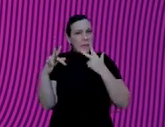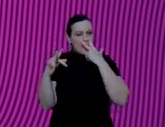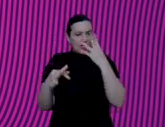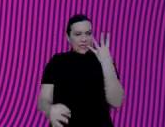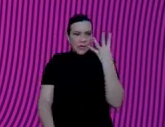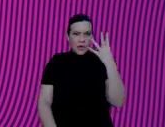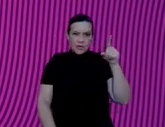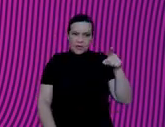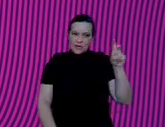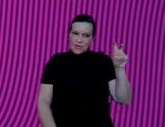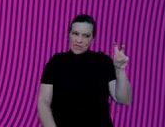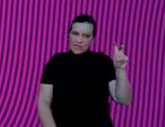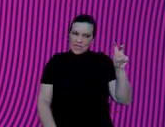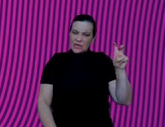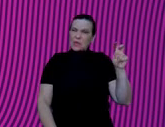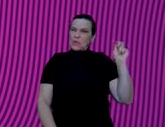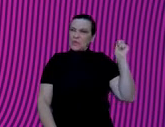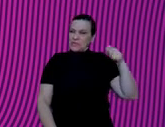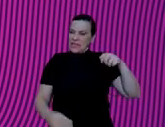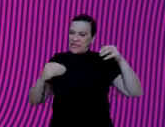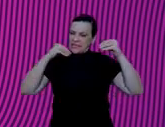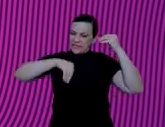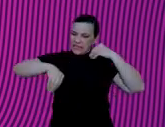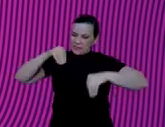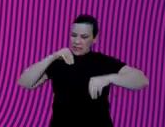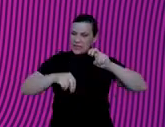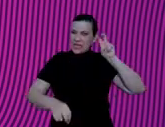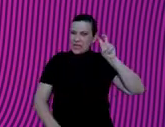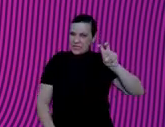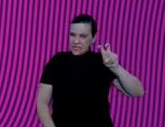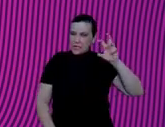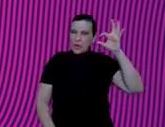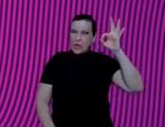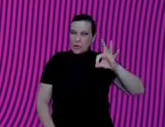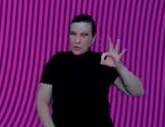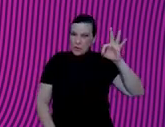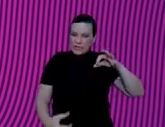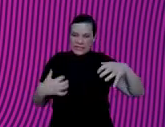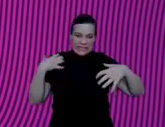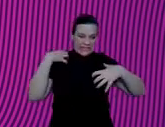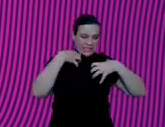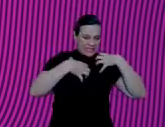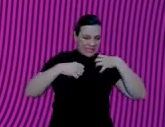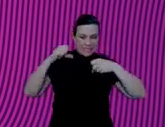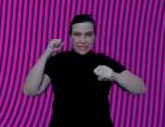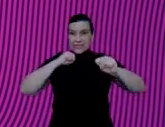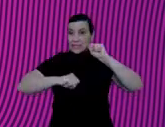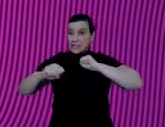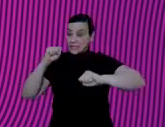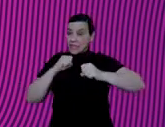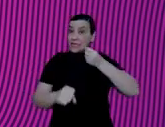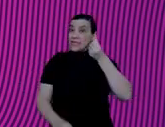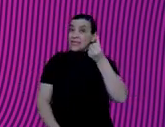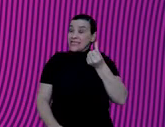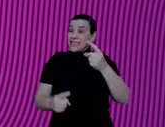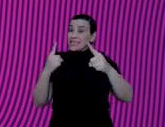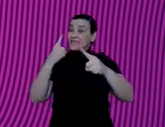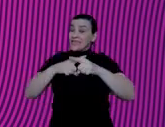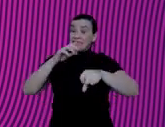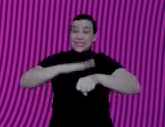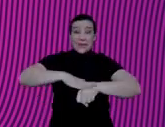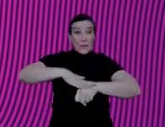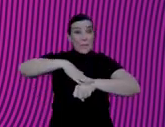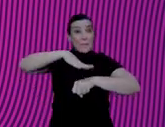depressão, 3,5 vezes mais chance de ter transtorno de ansiedade, 6 vezes mais chance de ter transtorno bipolar